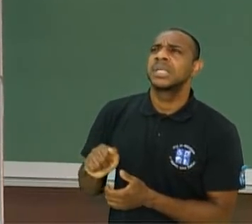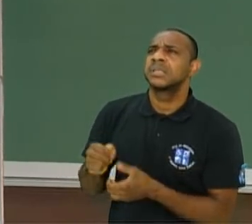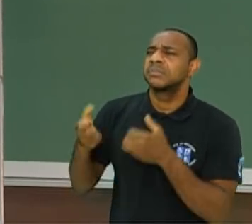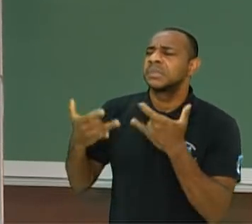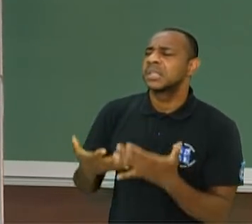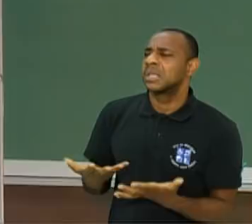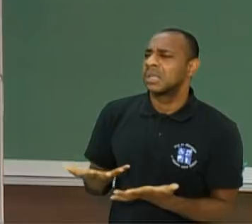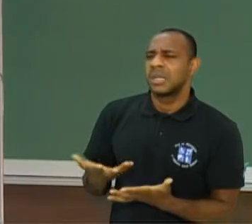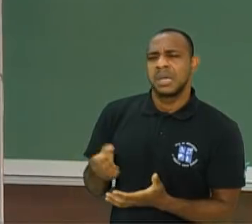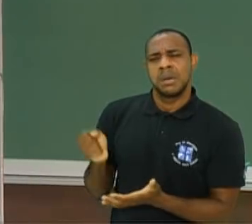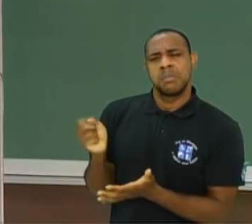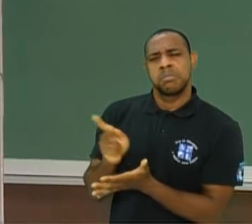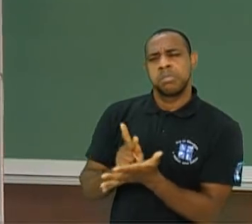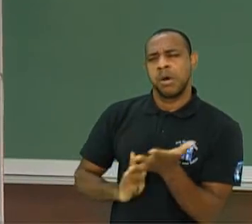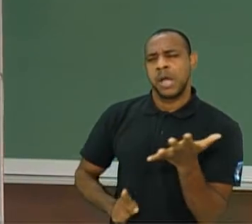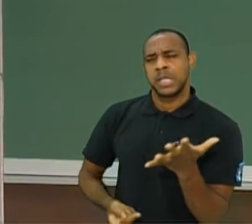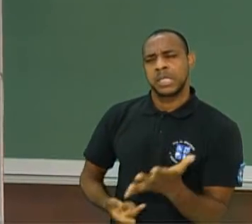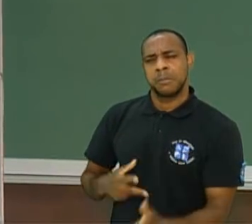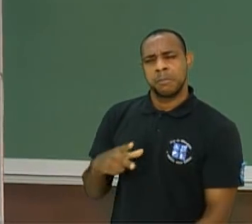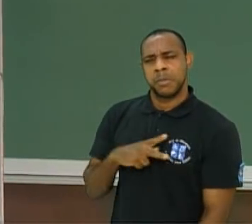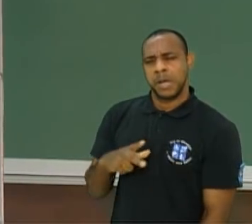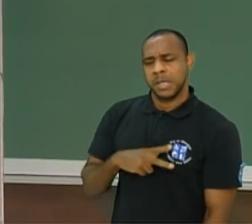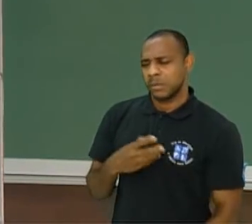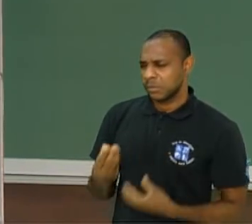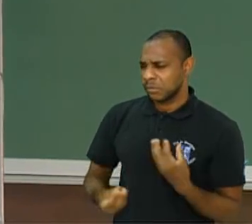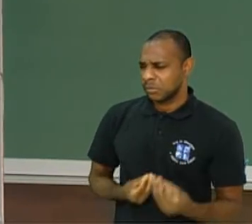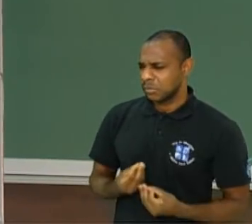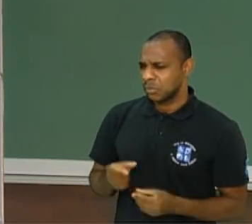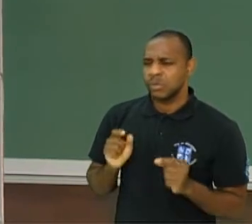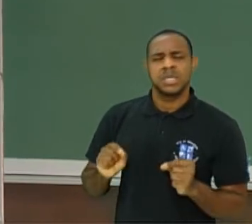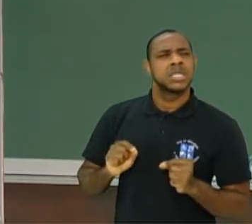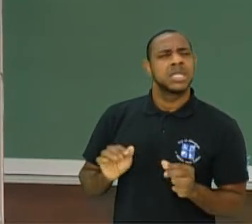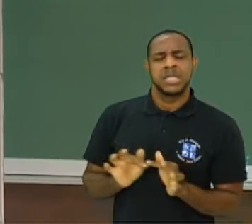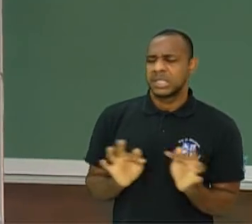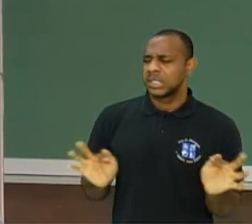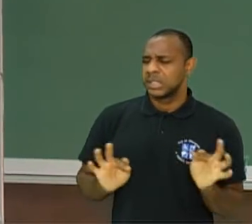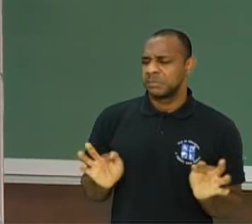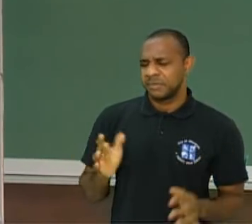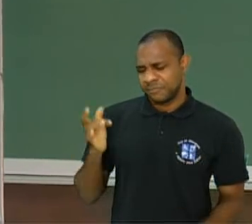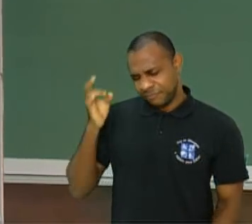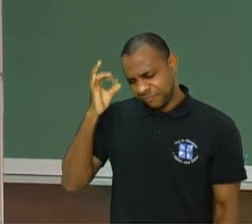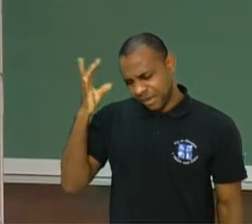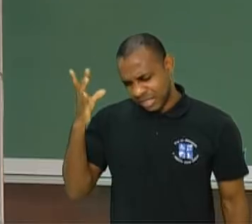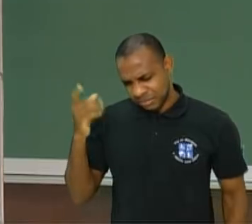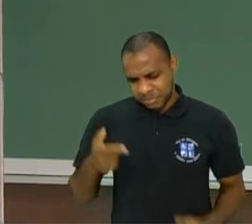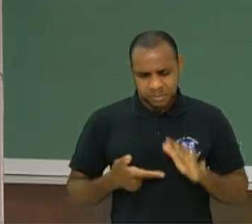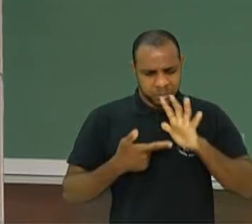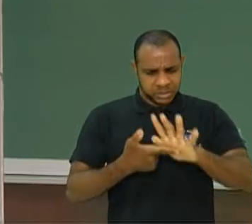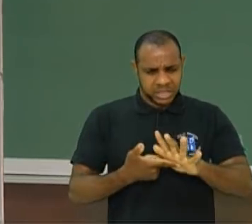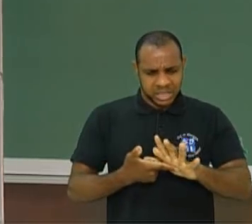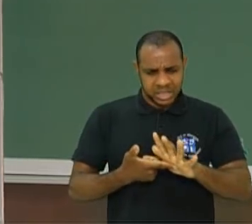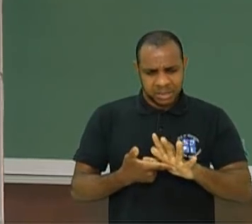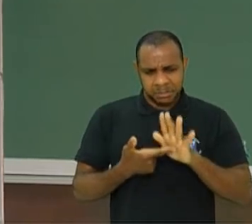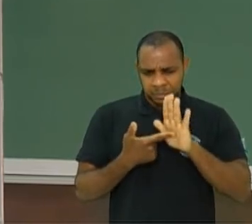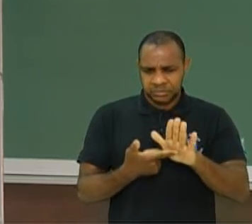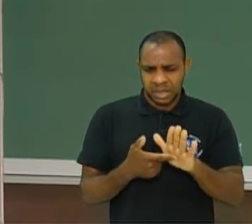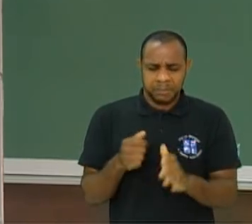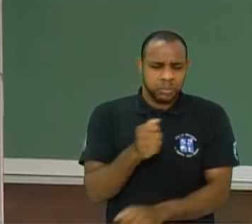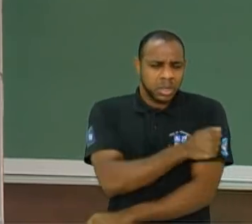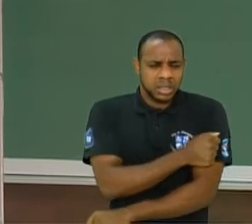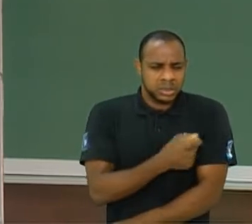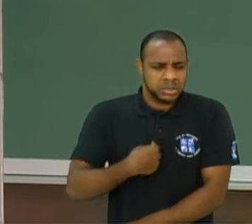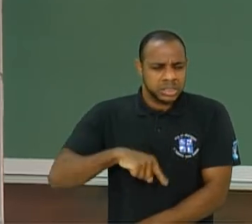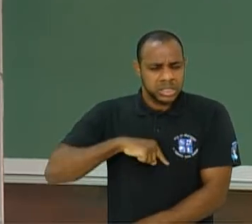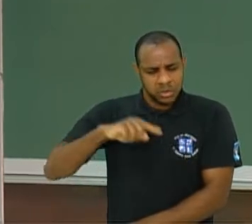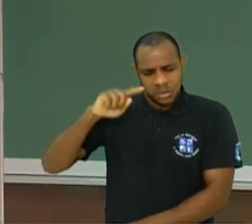poética pessoal. E o que seria uma poética simples, fácil, rápida, para eu mostrar para os meus alunos o que eu